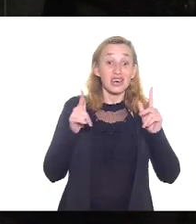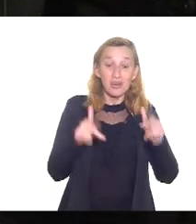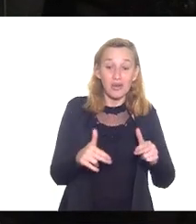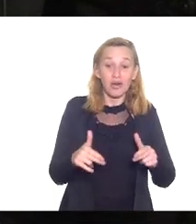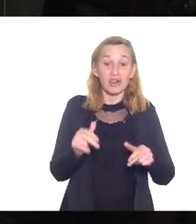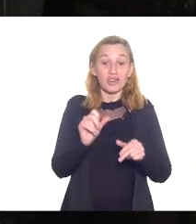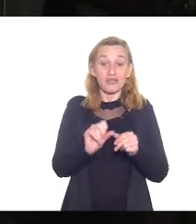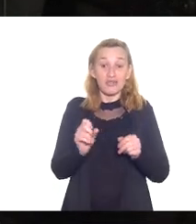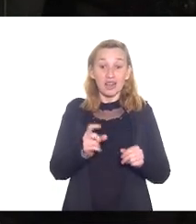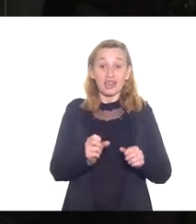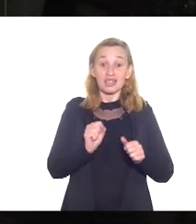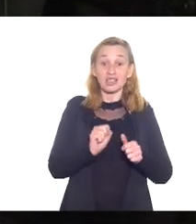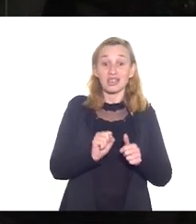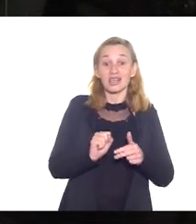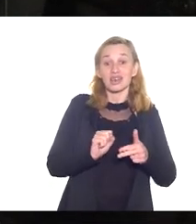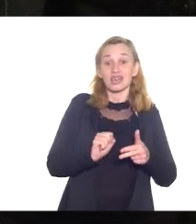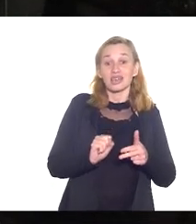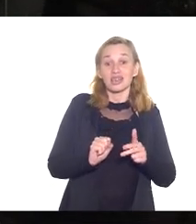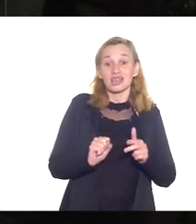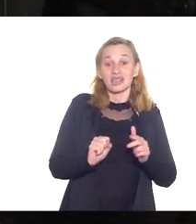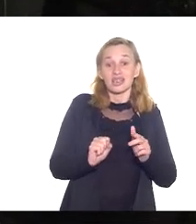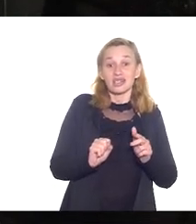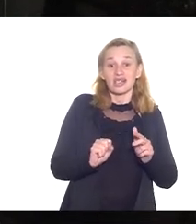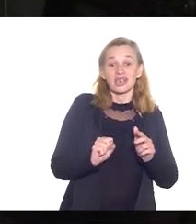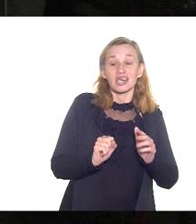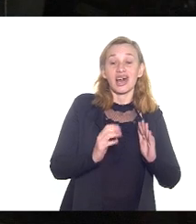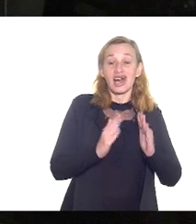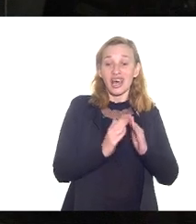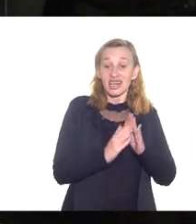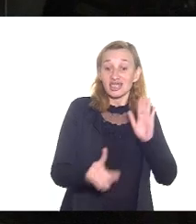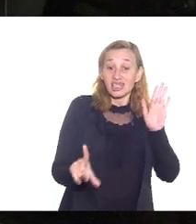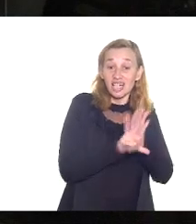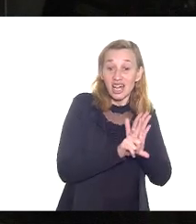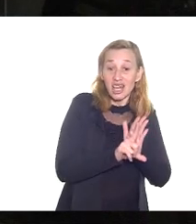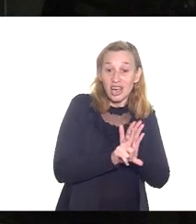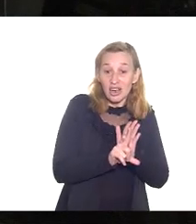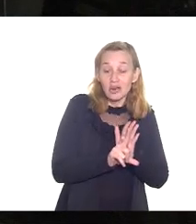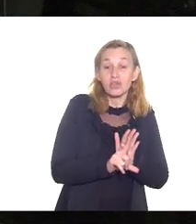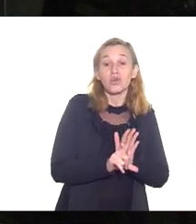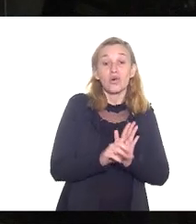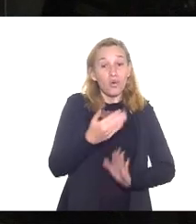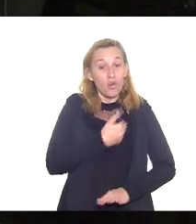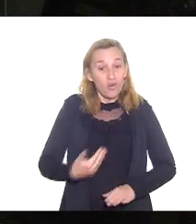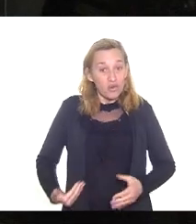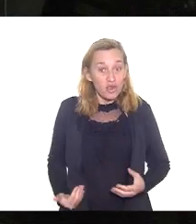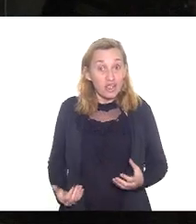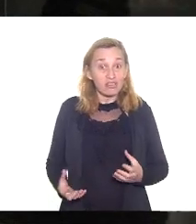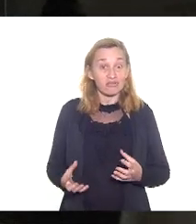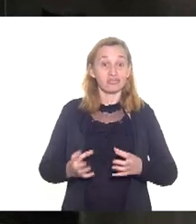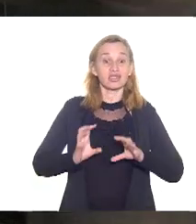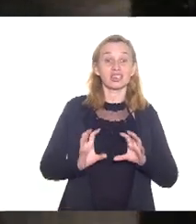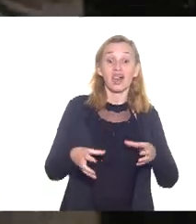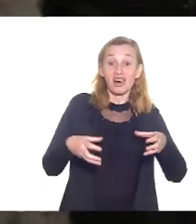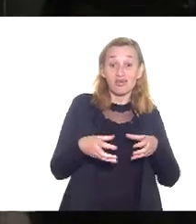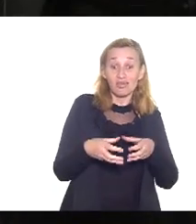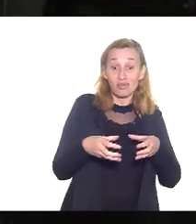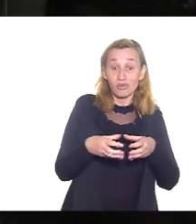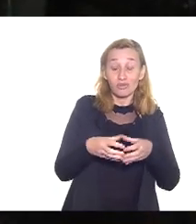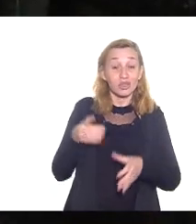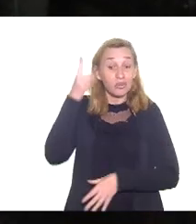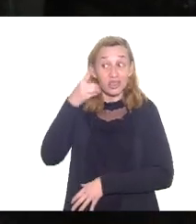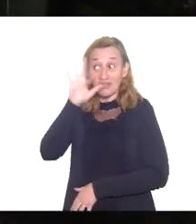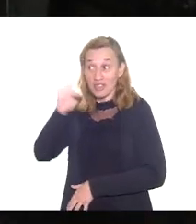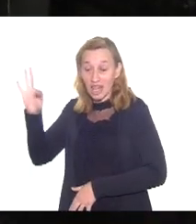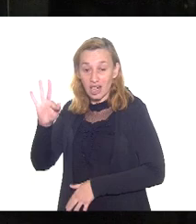Assembleia Legislativa, o governo possa fazer, o governo federal, a Câmara Federal, para que os profissionais que